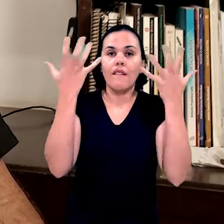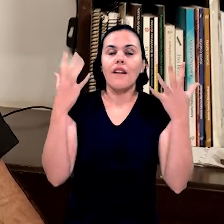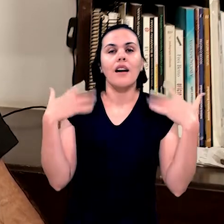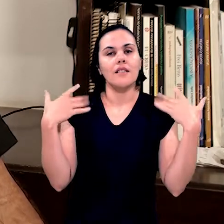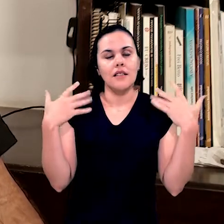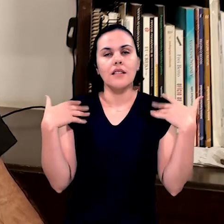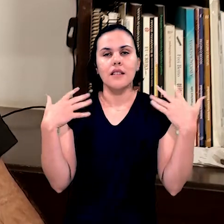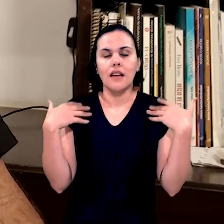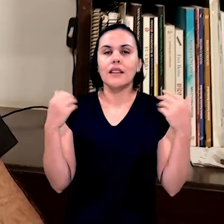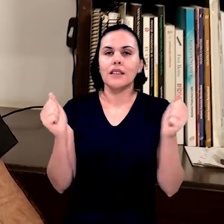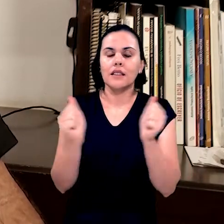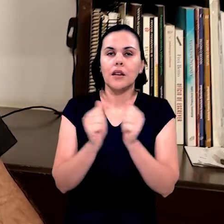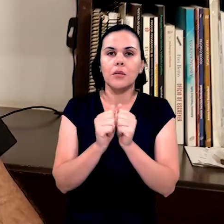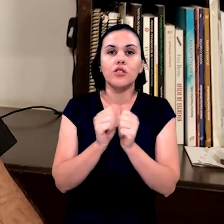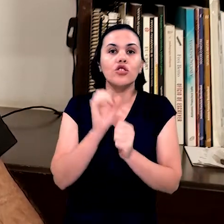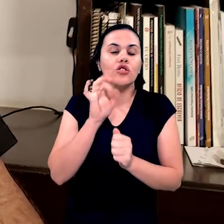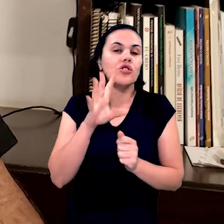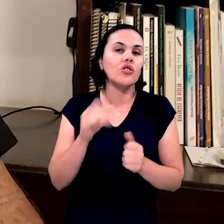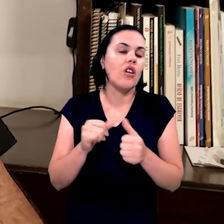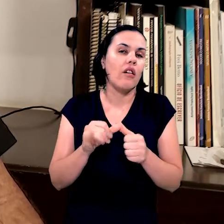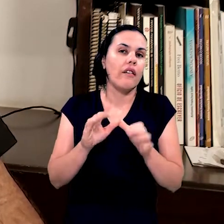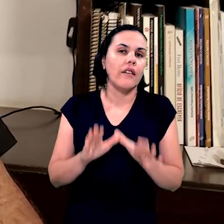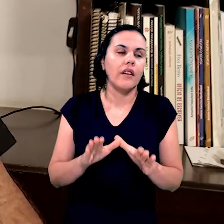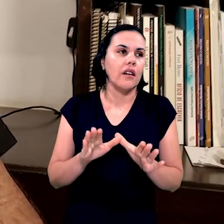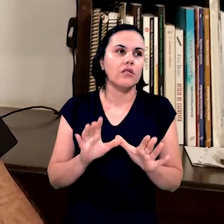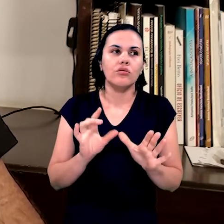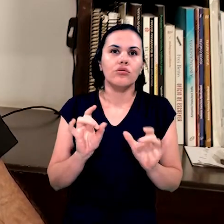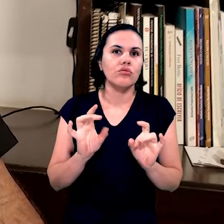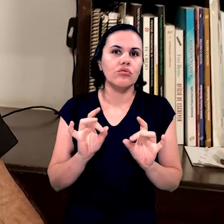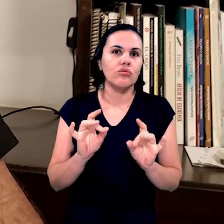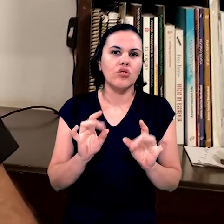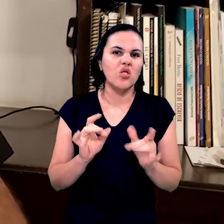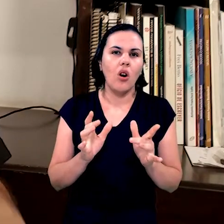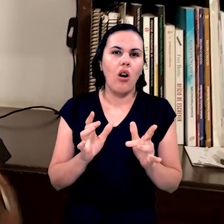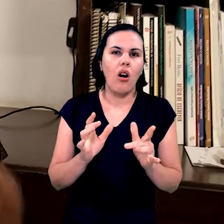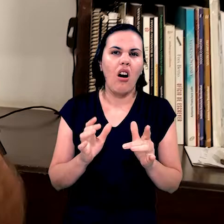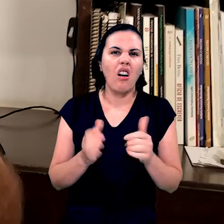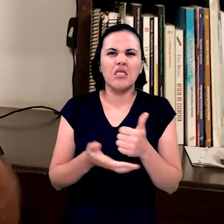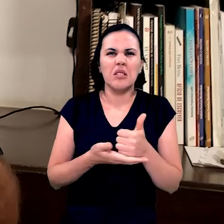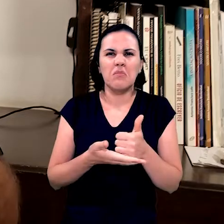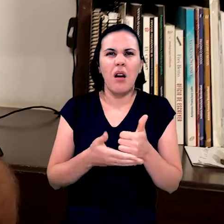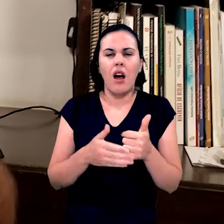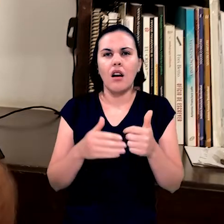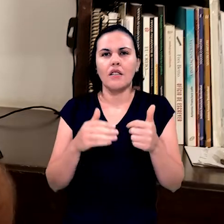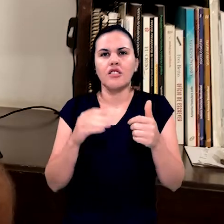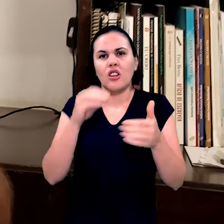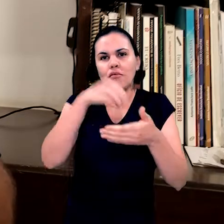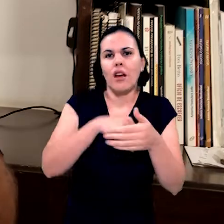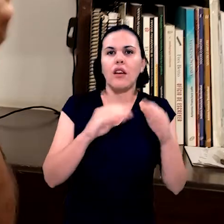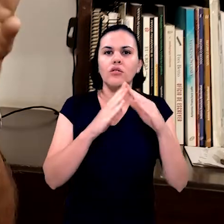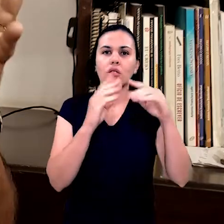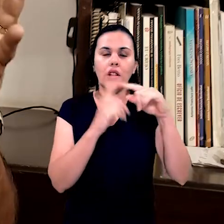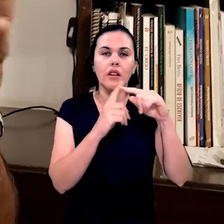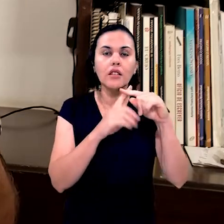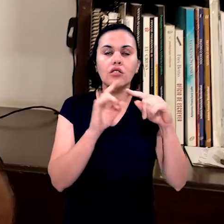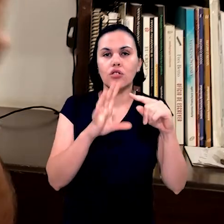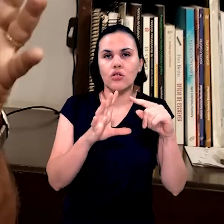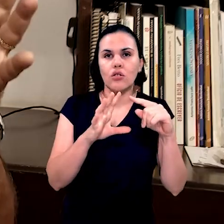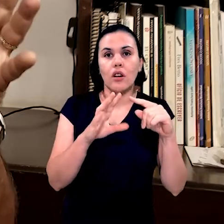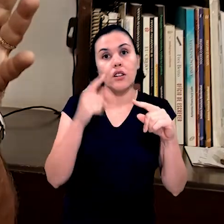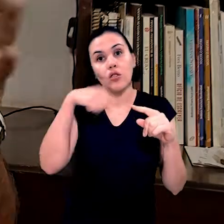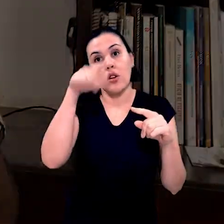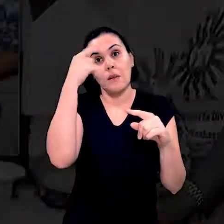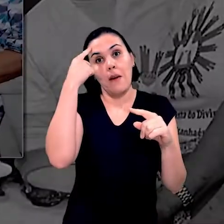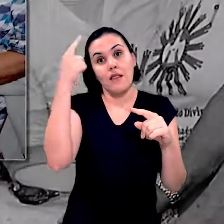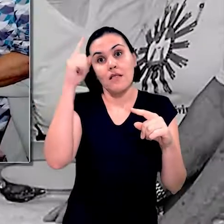alegria, isso faz parte, não deve ficar apenas em estruturas religiosas, que a gente às vezes pensa que isso